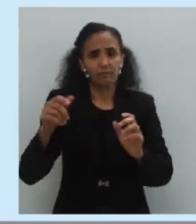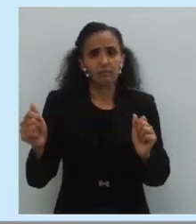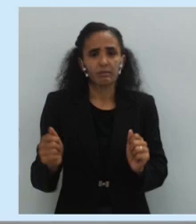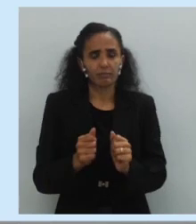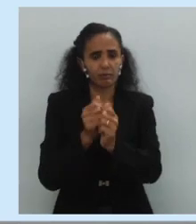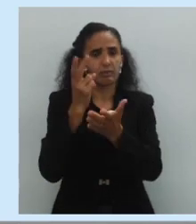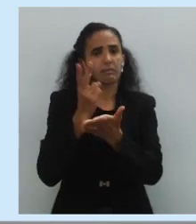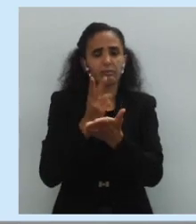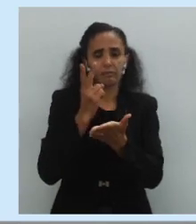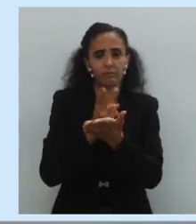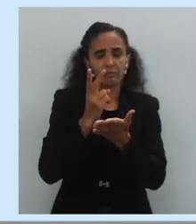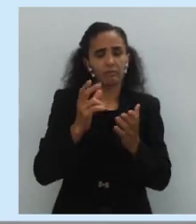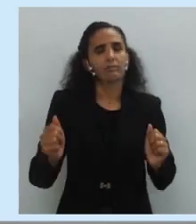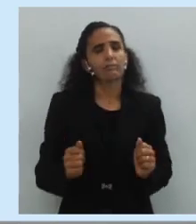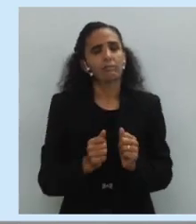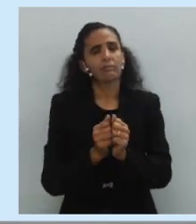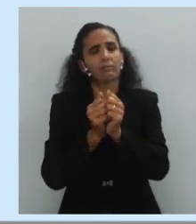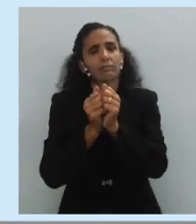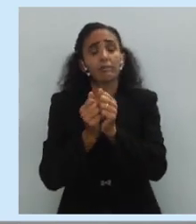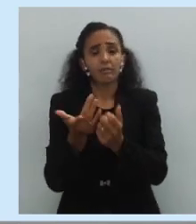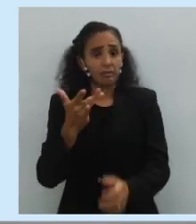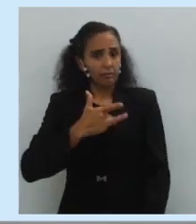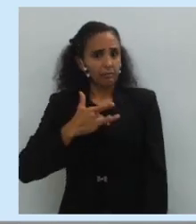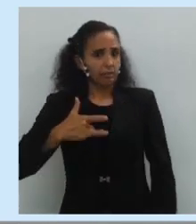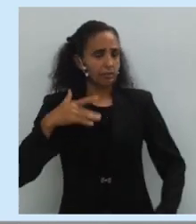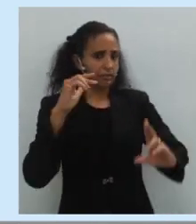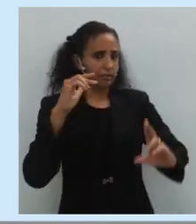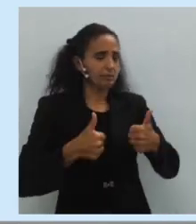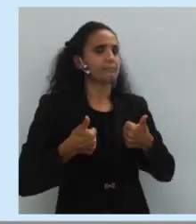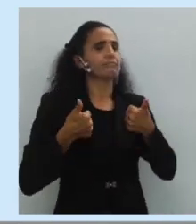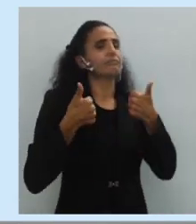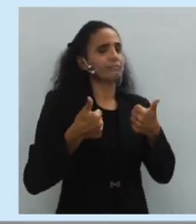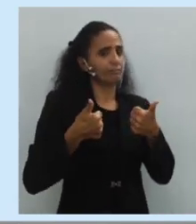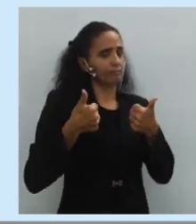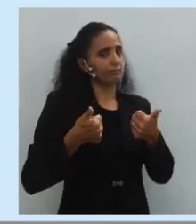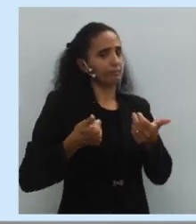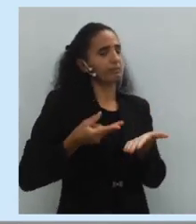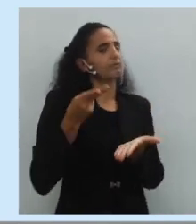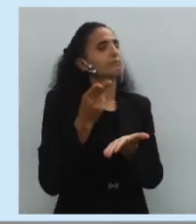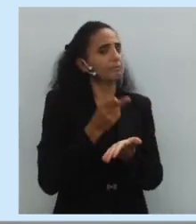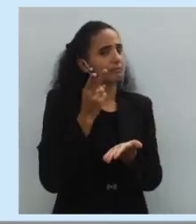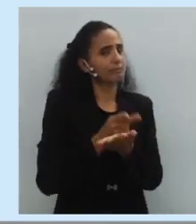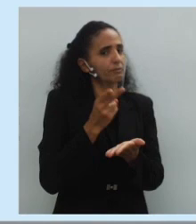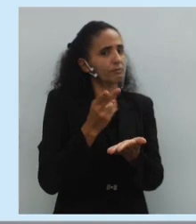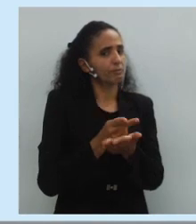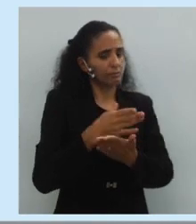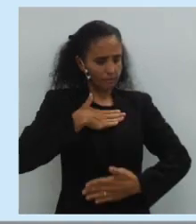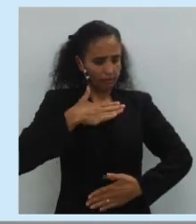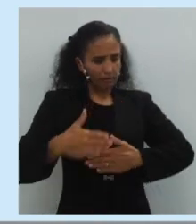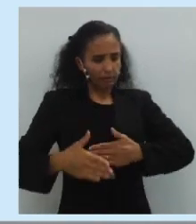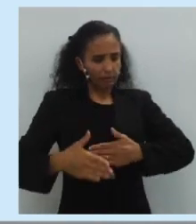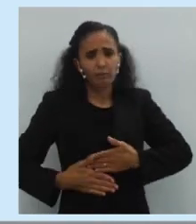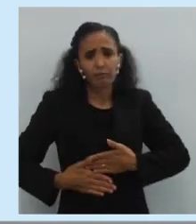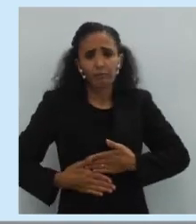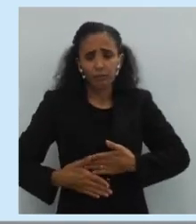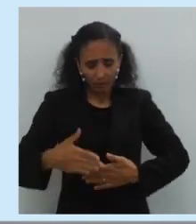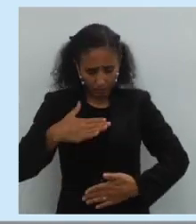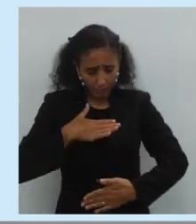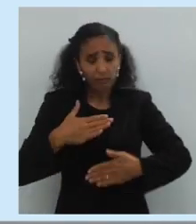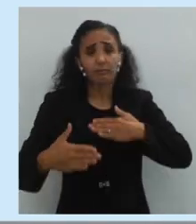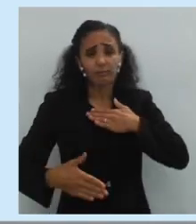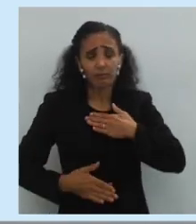dessas infecções é rara em pessoas saudáveis. Então, quando se fala de